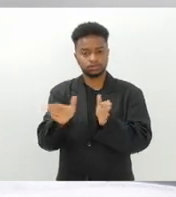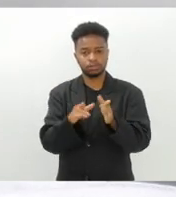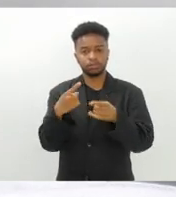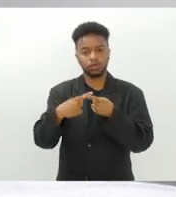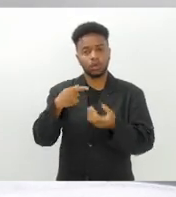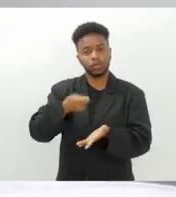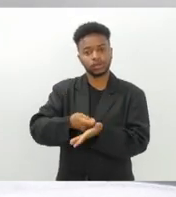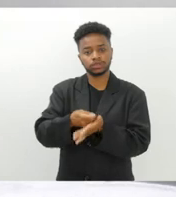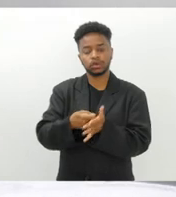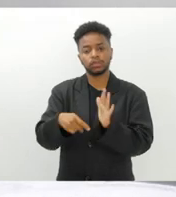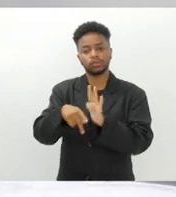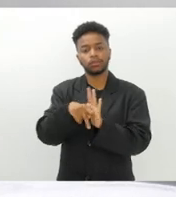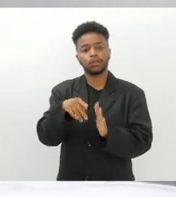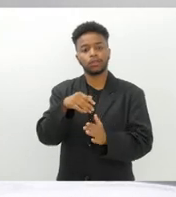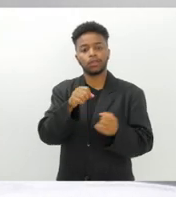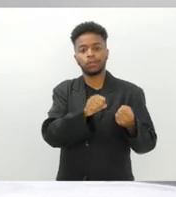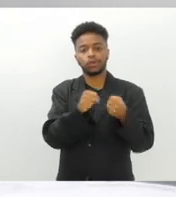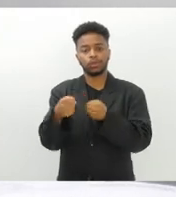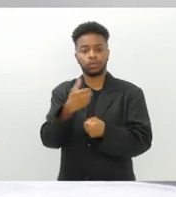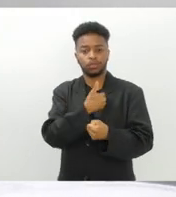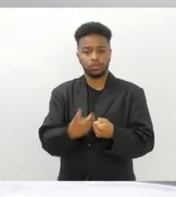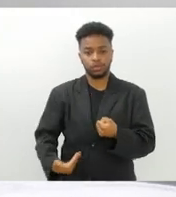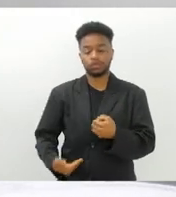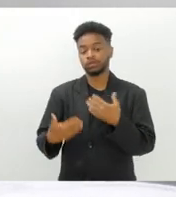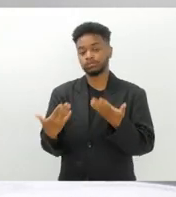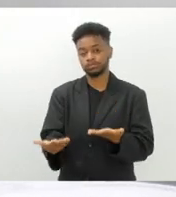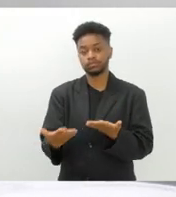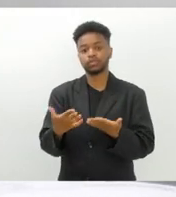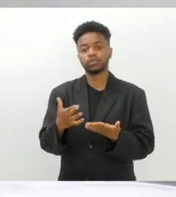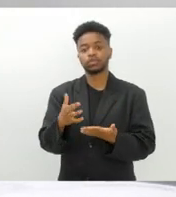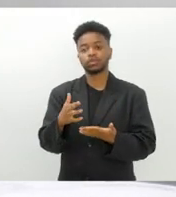também. Então, não é nada demais exigir do poder